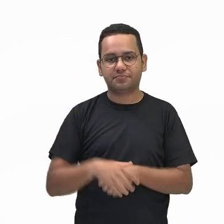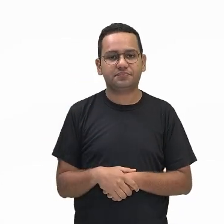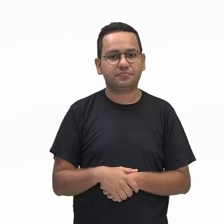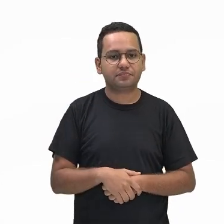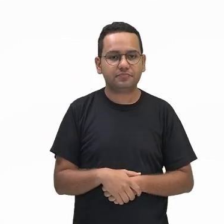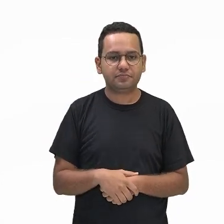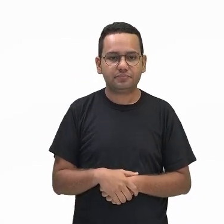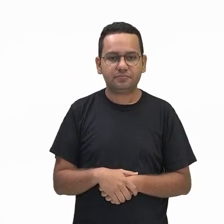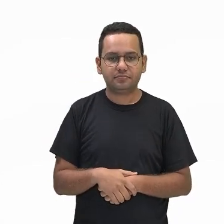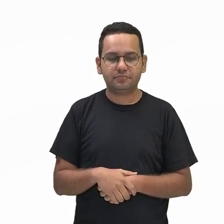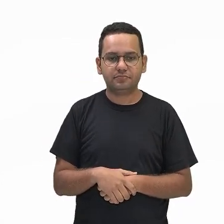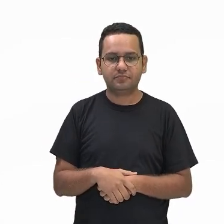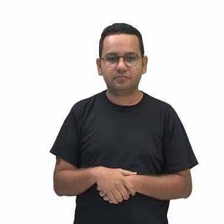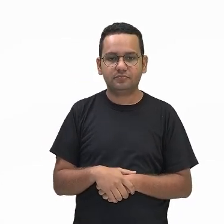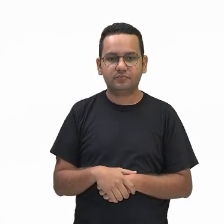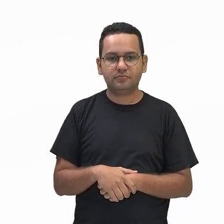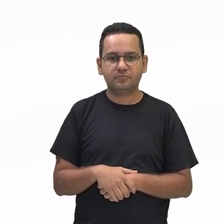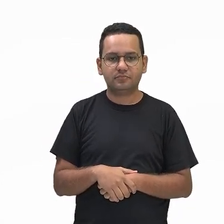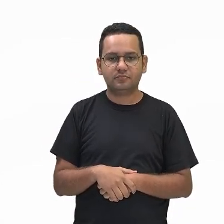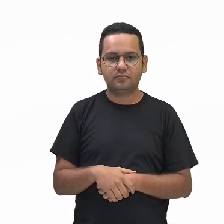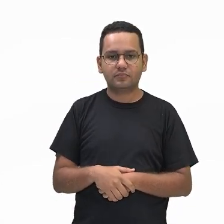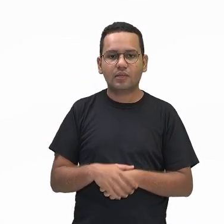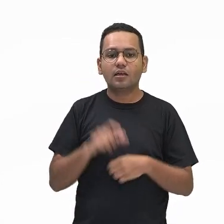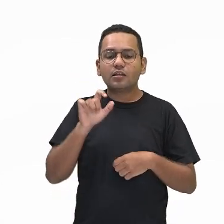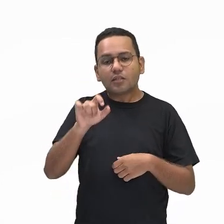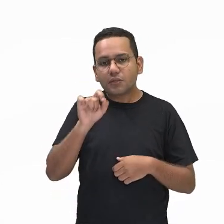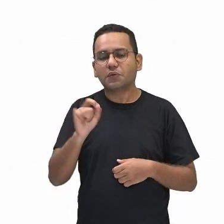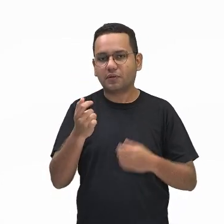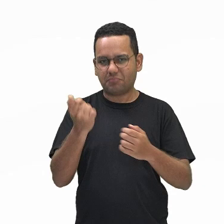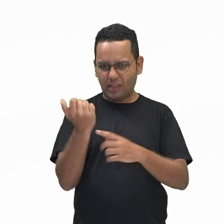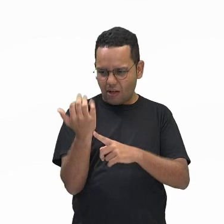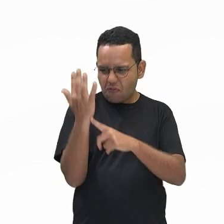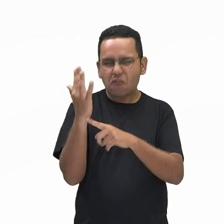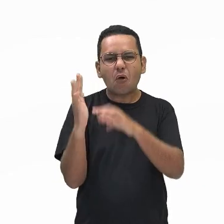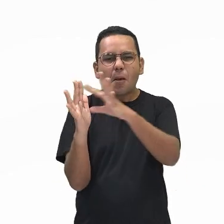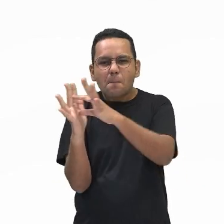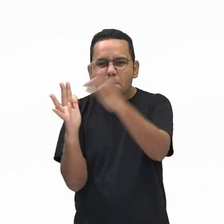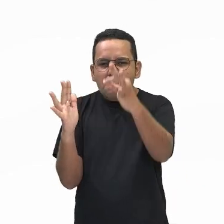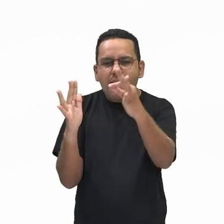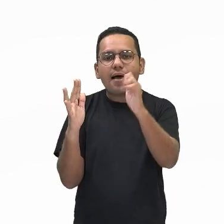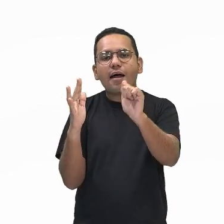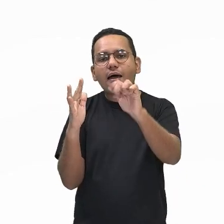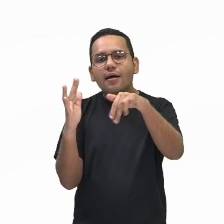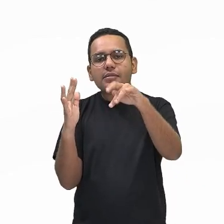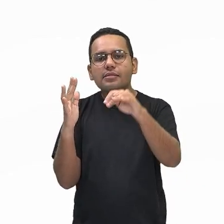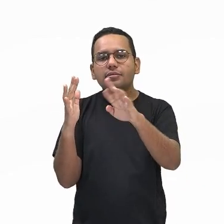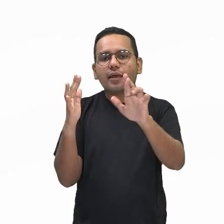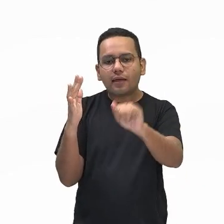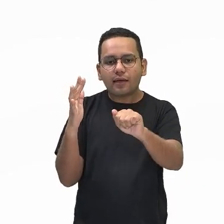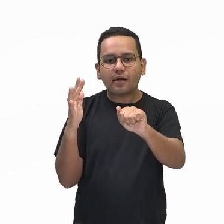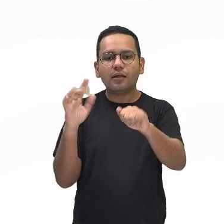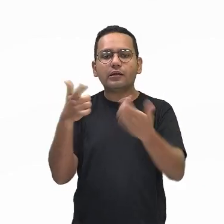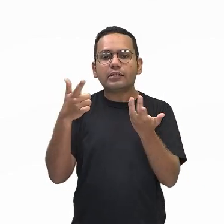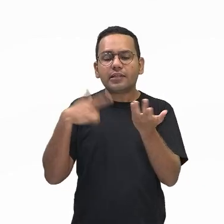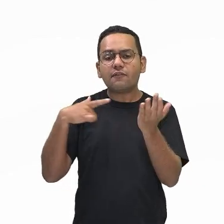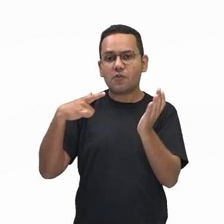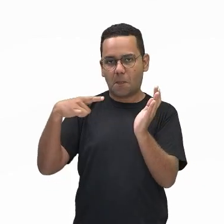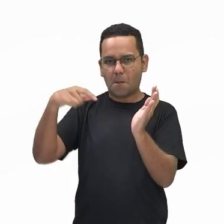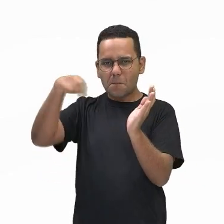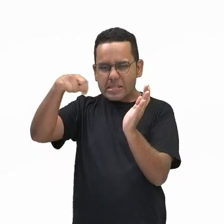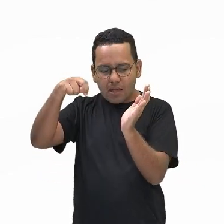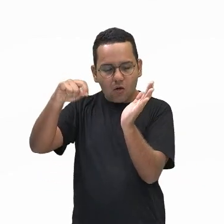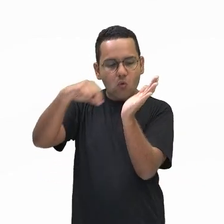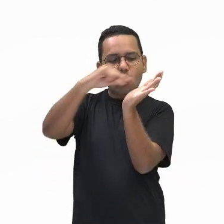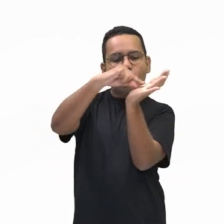Ele removeu aí as anteras de uma flor, pegou o pólen, né, com um pincelzinho aí de pintura, um pólen